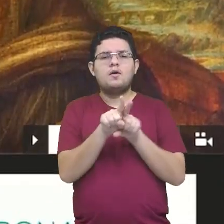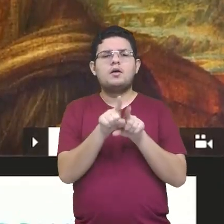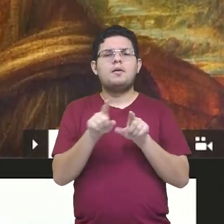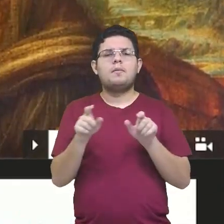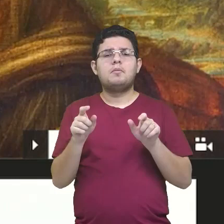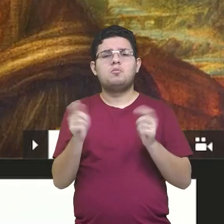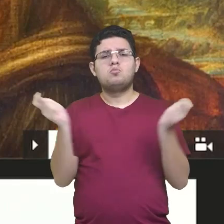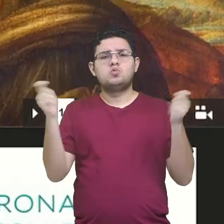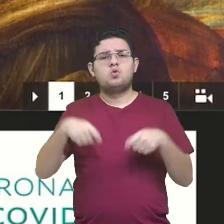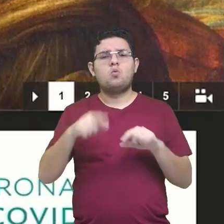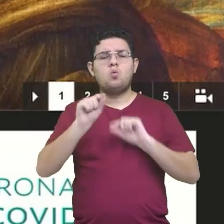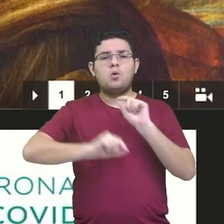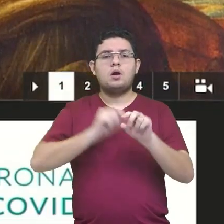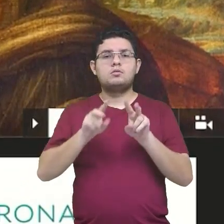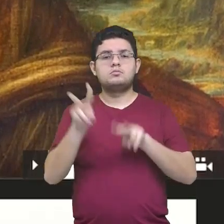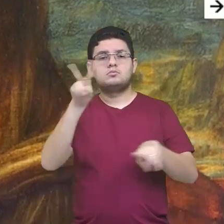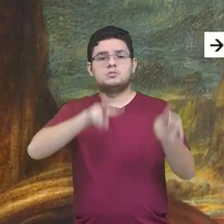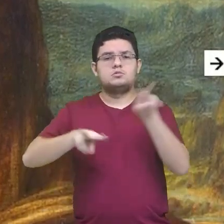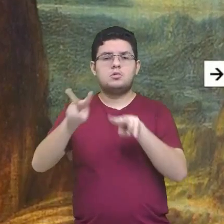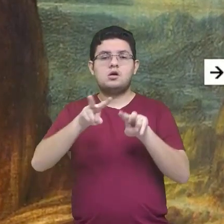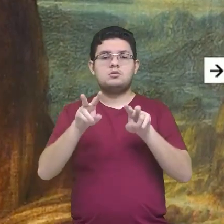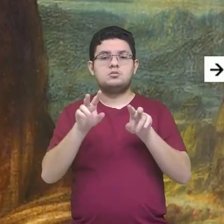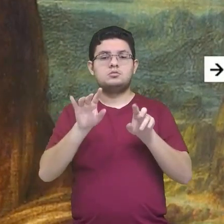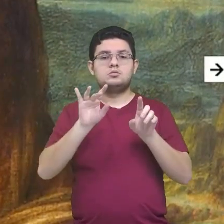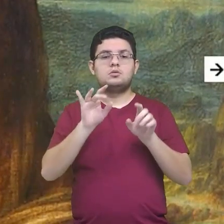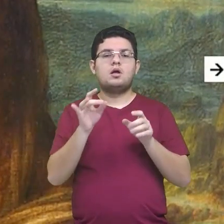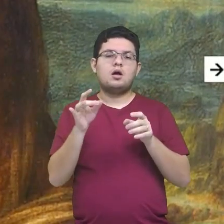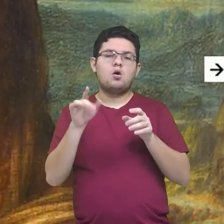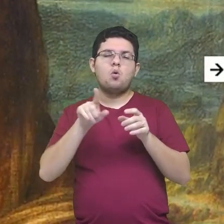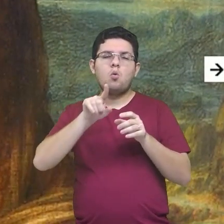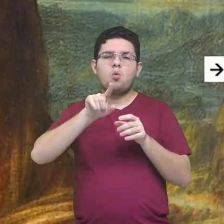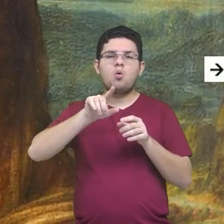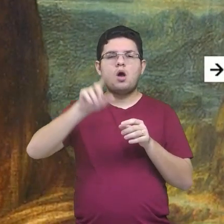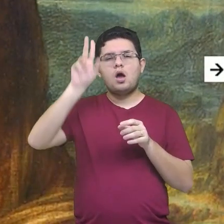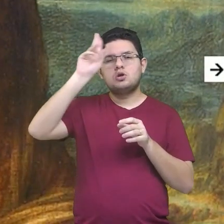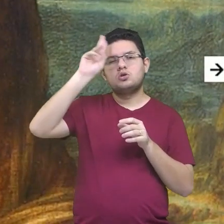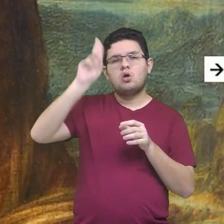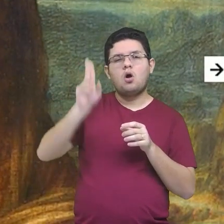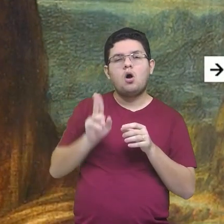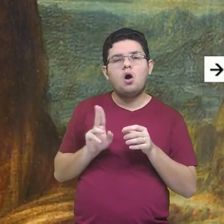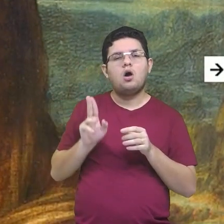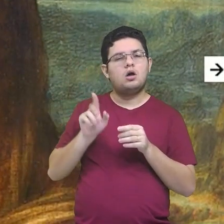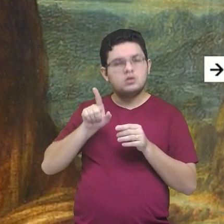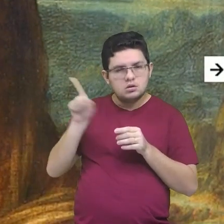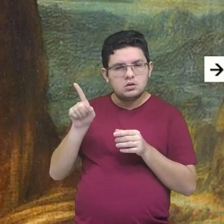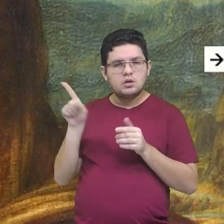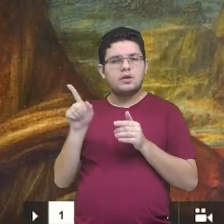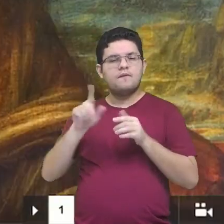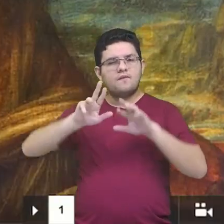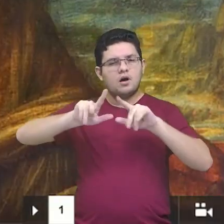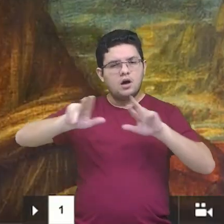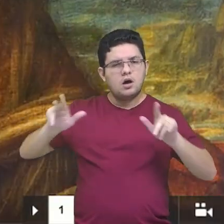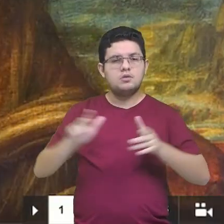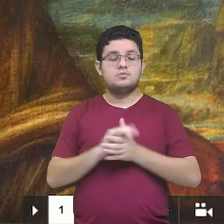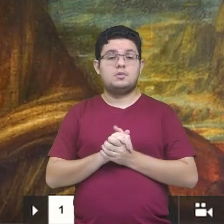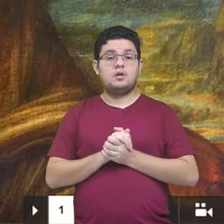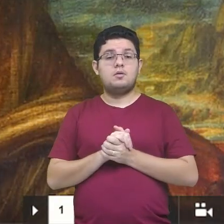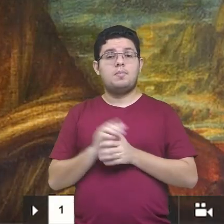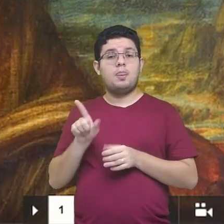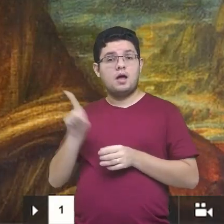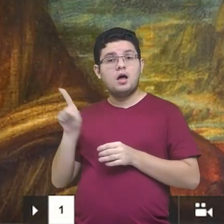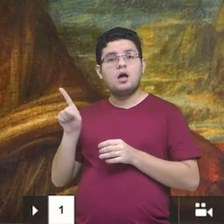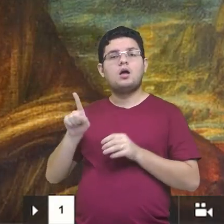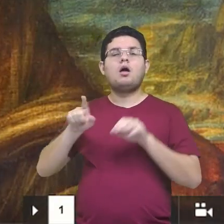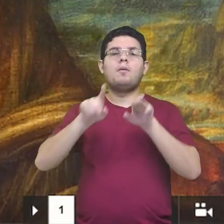história das obras disponíveis, não é, nesse museu, tá bom? O Museu do Louvre, gente, trazer aqui para vocês,